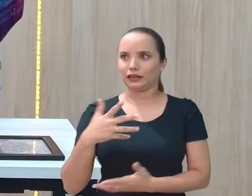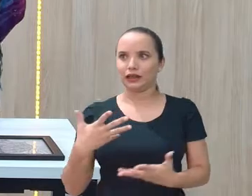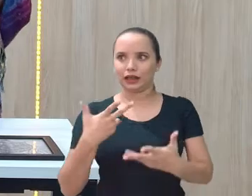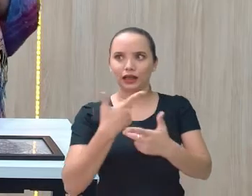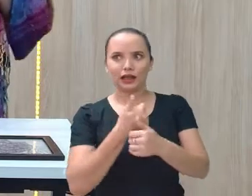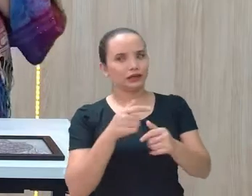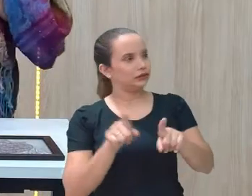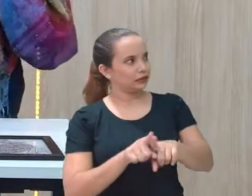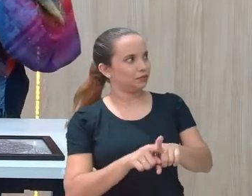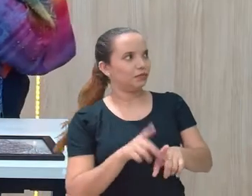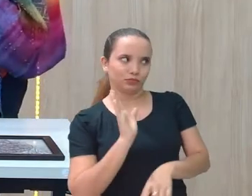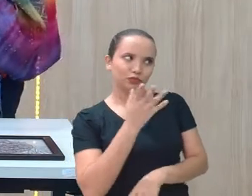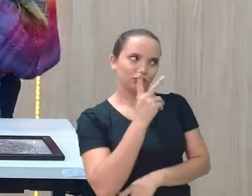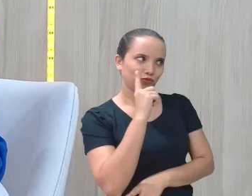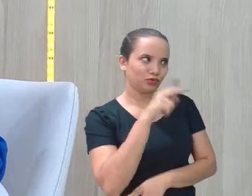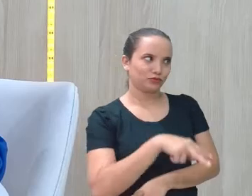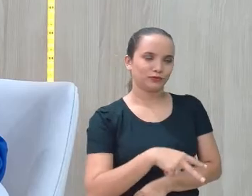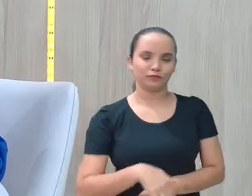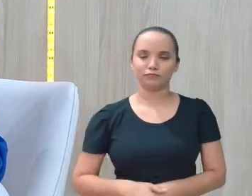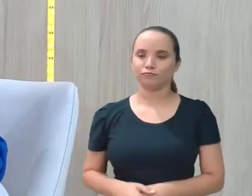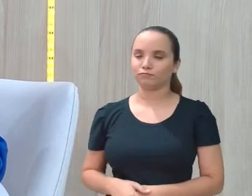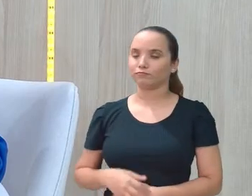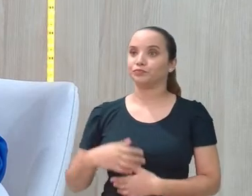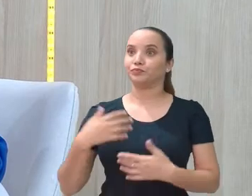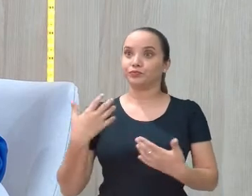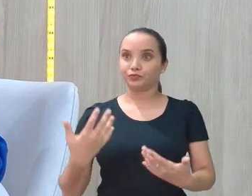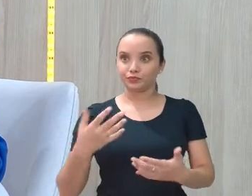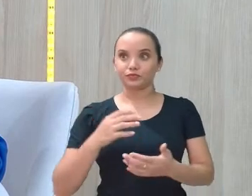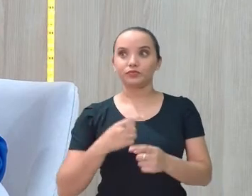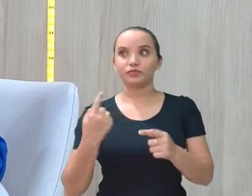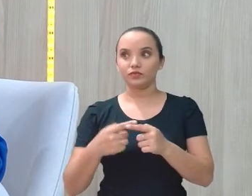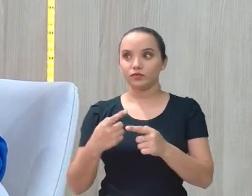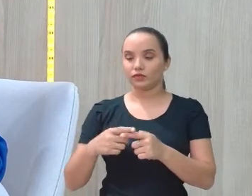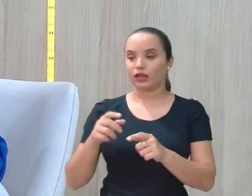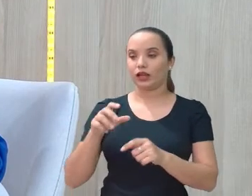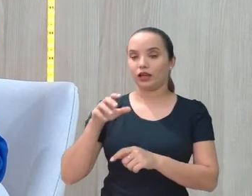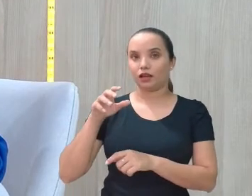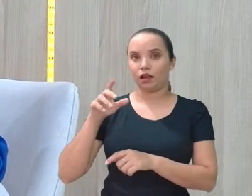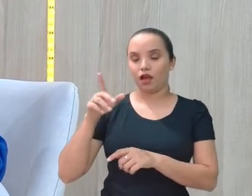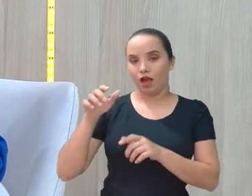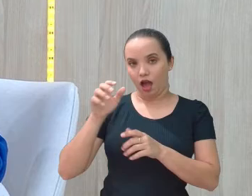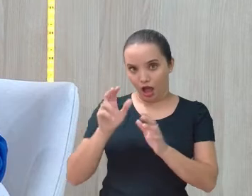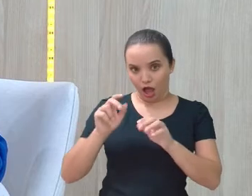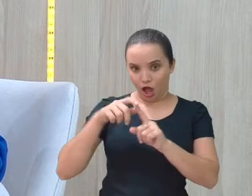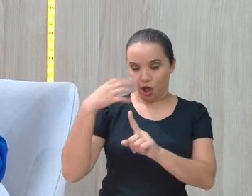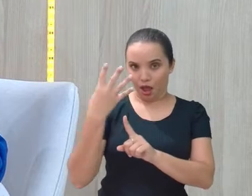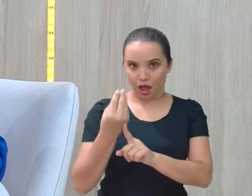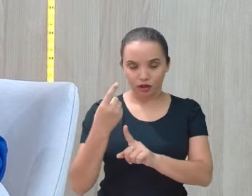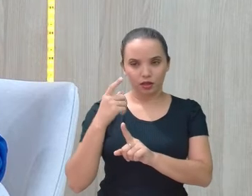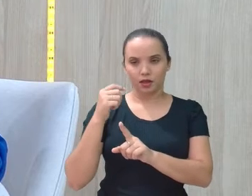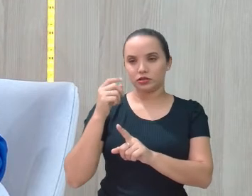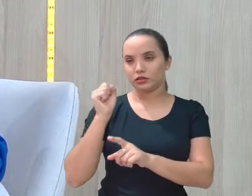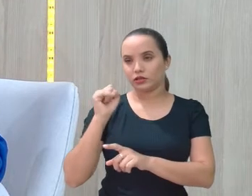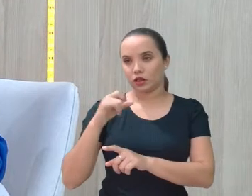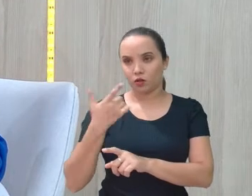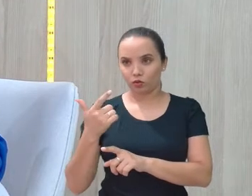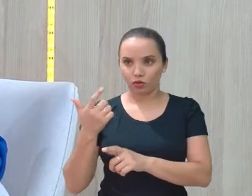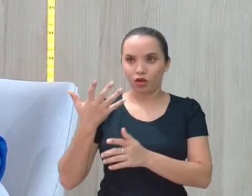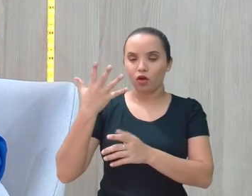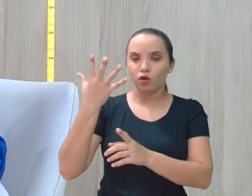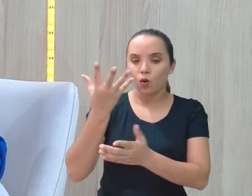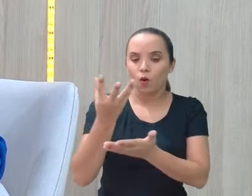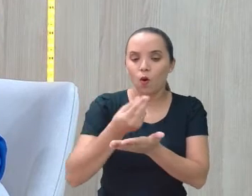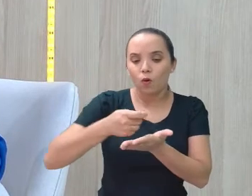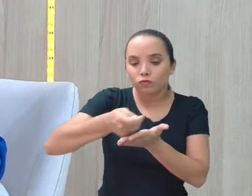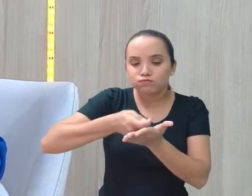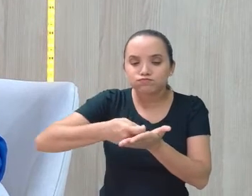vi. Porque a serigrafia, mesmo não tendo o entalhe na superfície, né, ela pode ser a partir de um filme